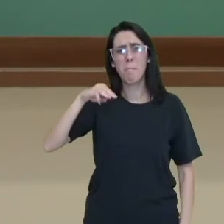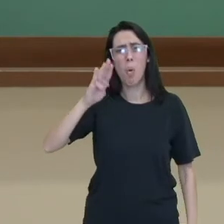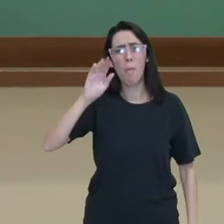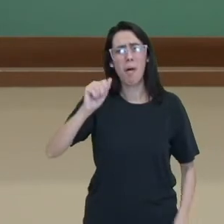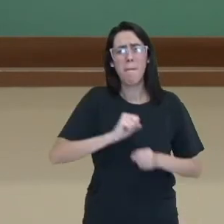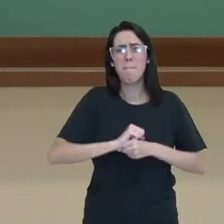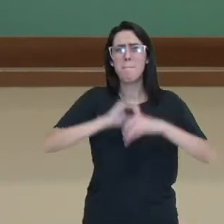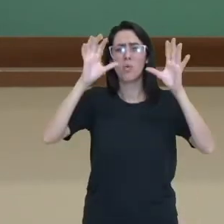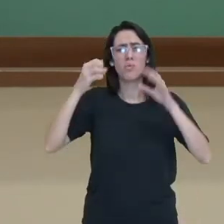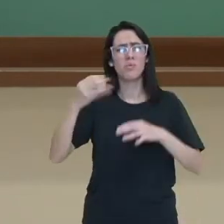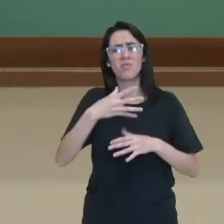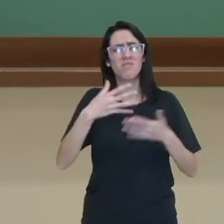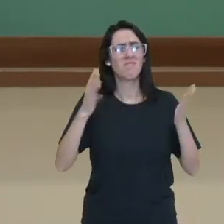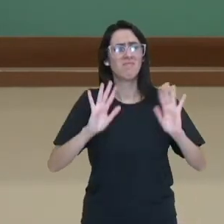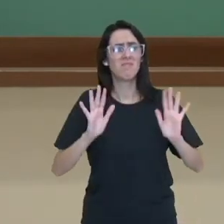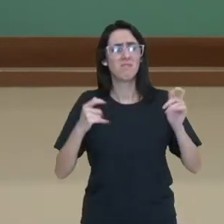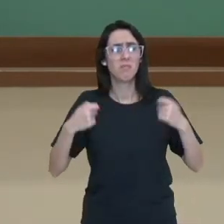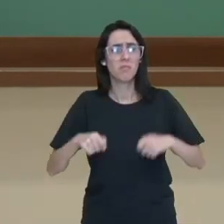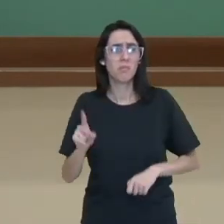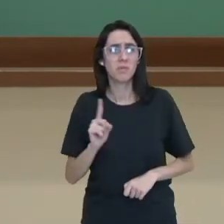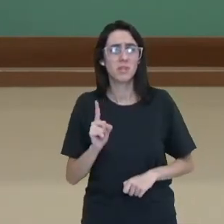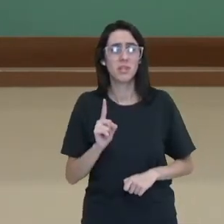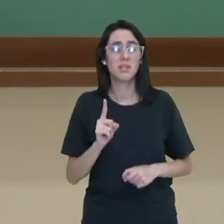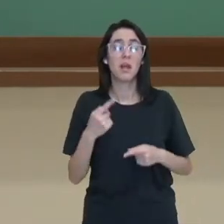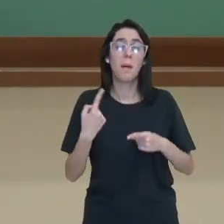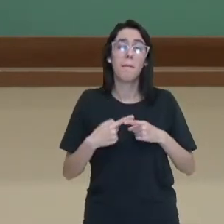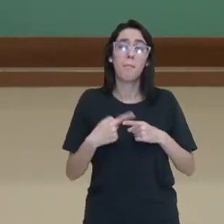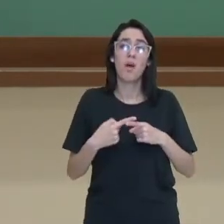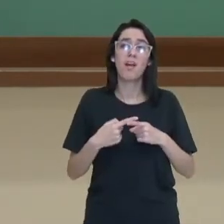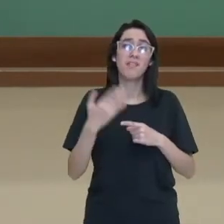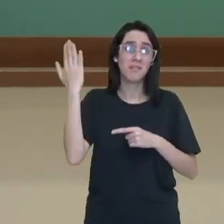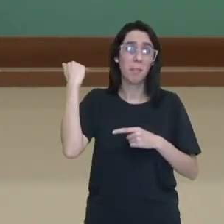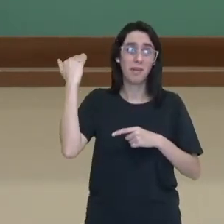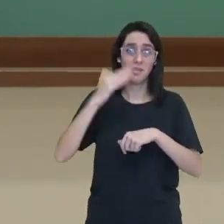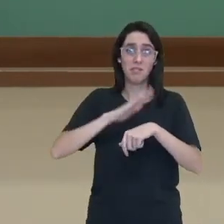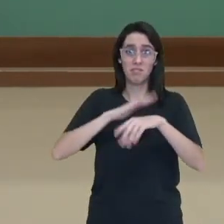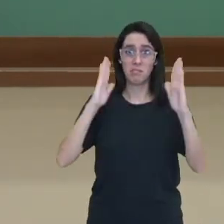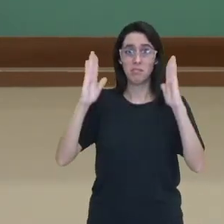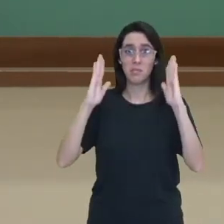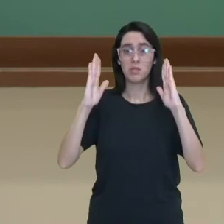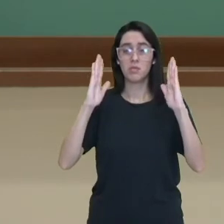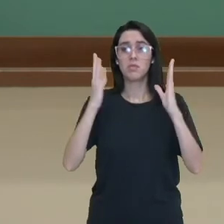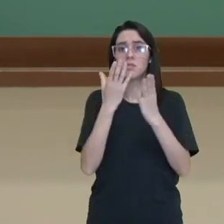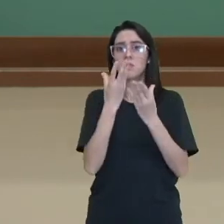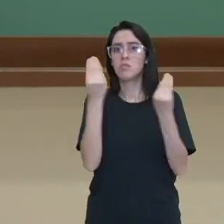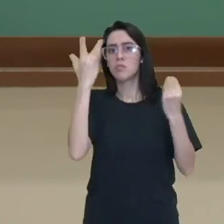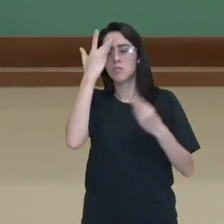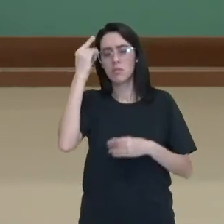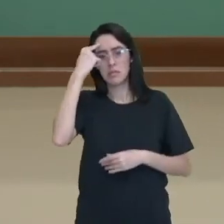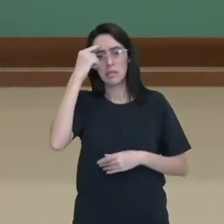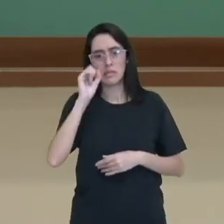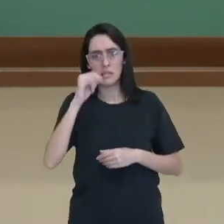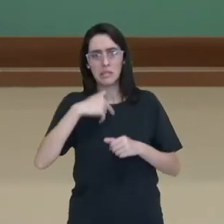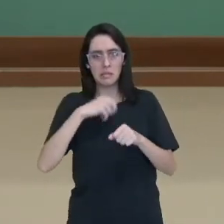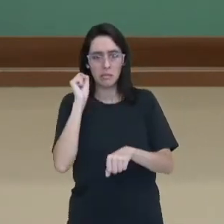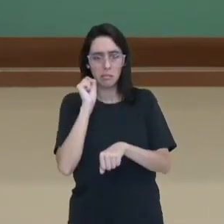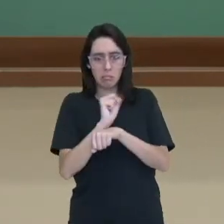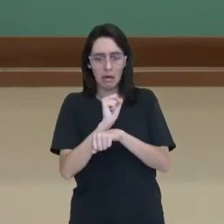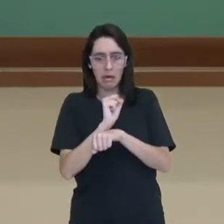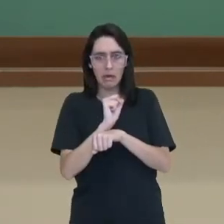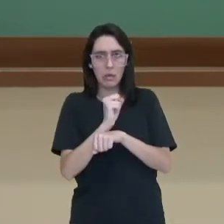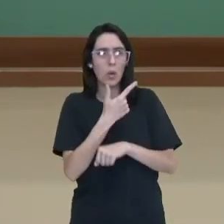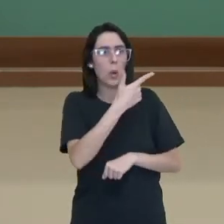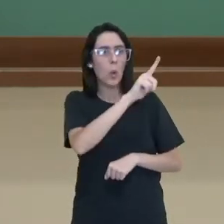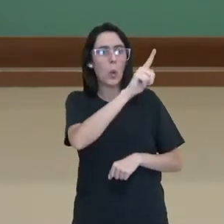novos testes. Porque o grande medo nessa época era, se eu paro de produzir bombas, o meu inimigo vai tentar invadir